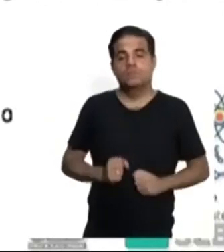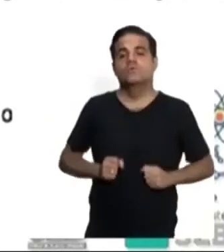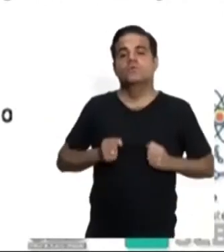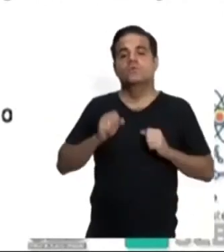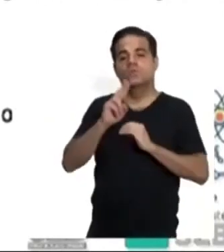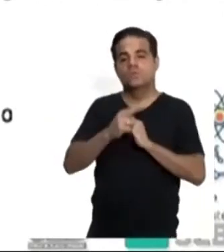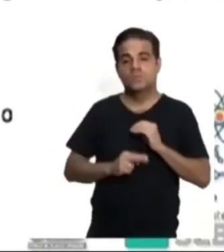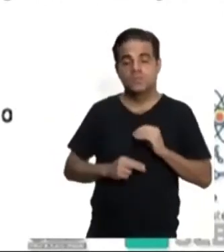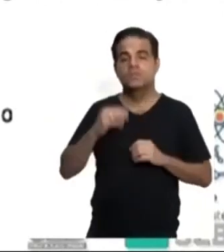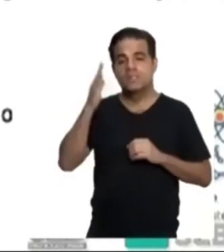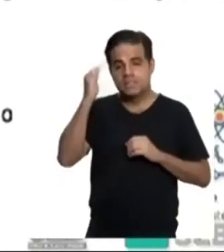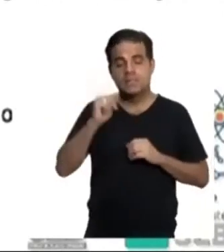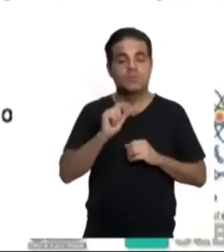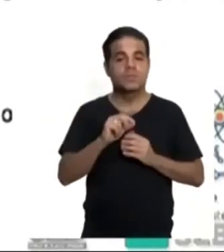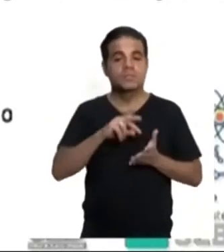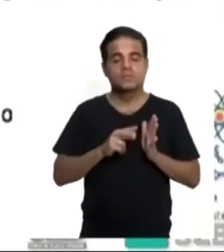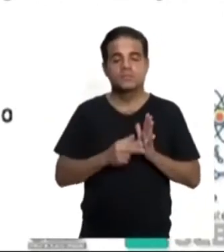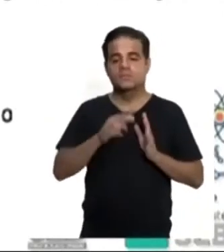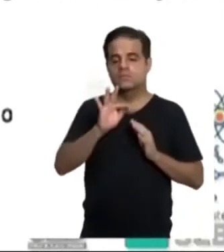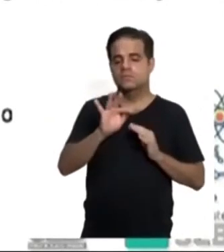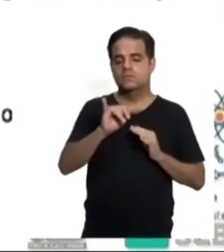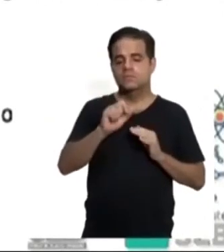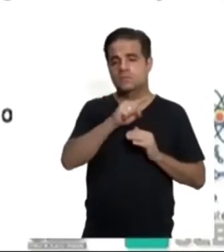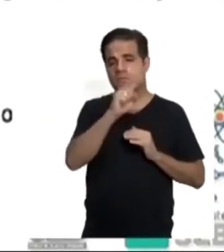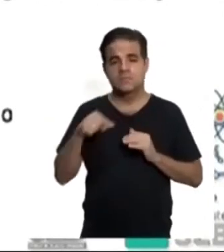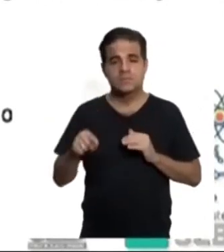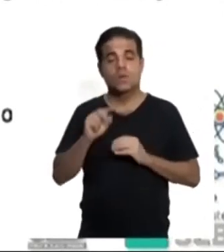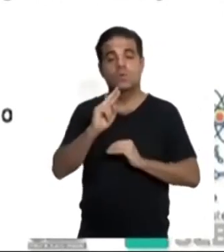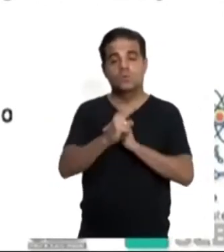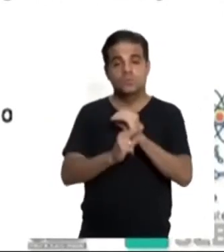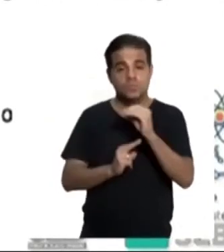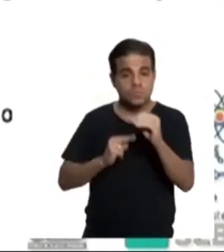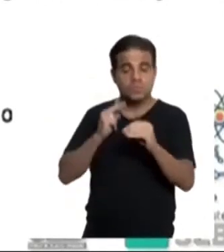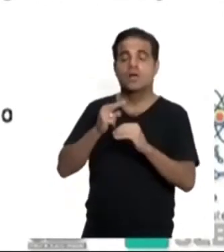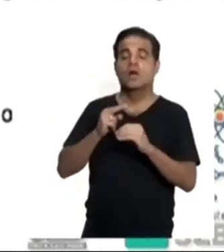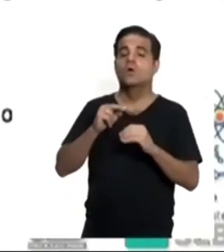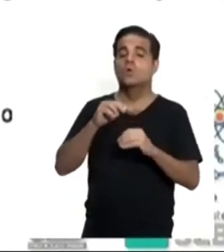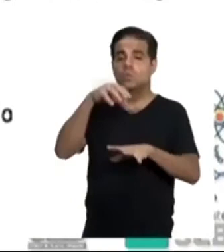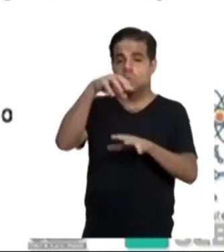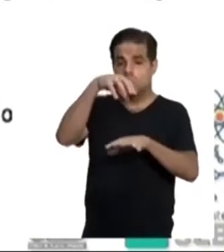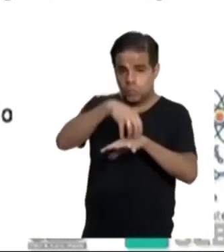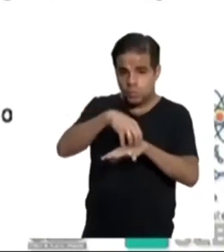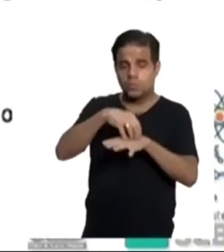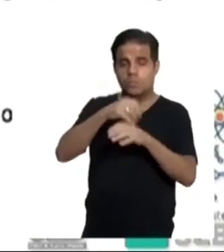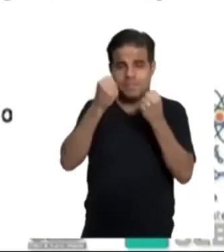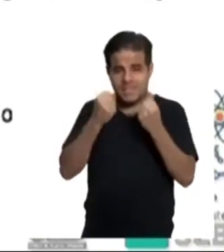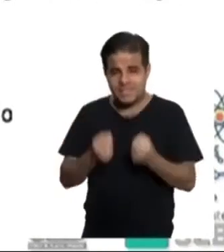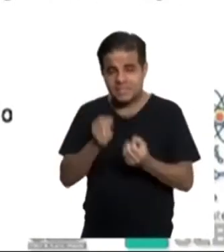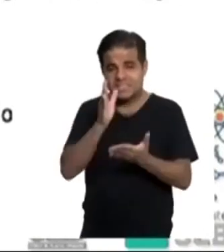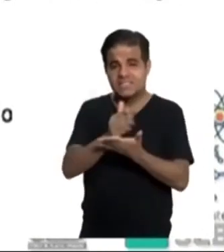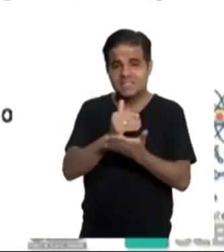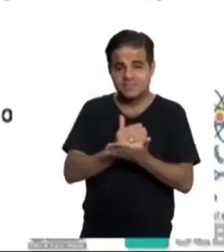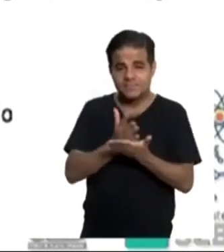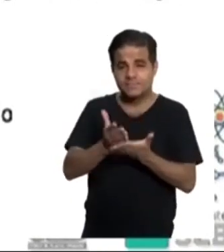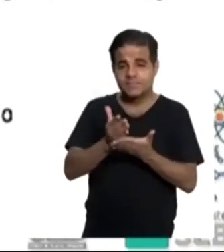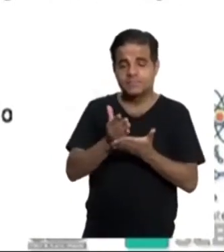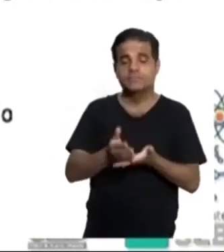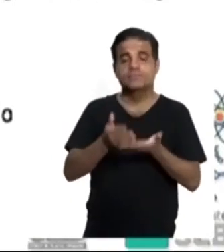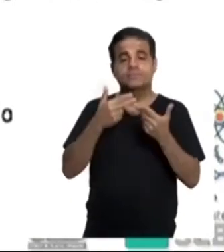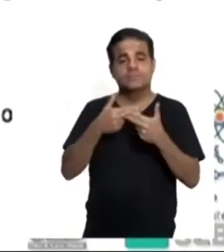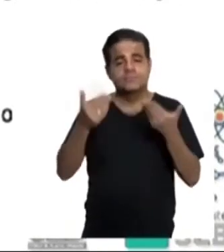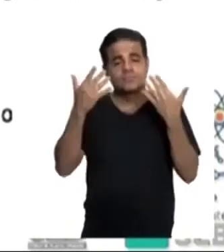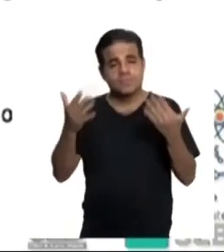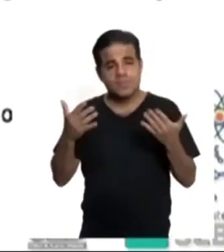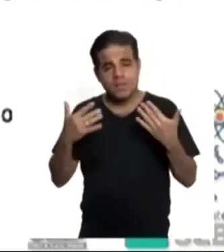que é fissão. Sofrendo fissão nuclear, o núcleo pesado se divide em núcleos mais leves, que são elementos